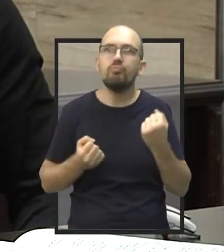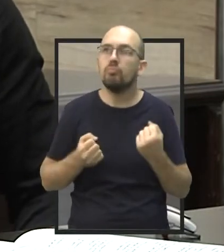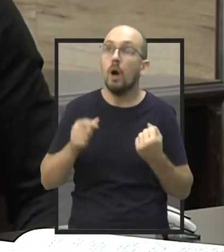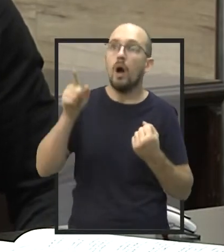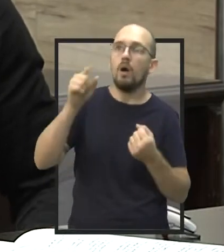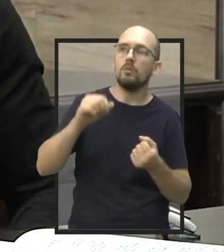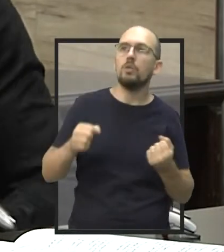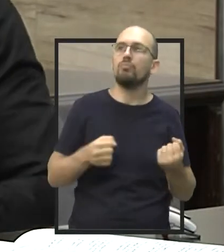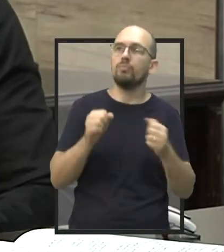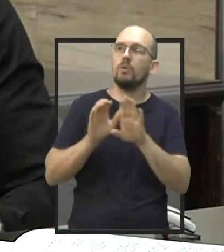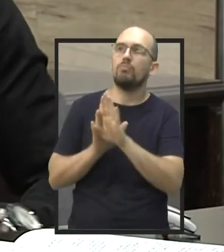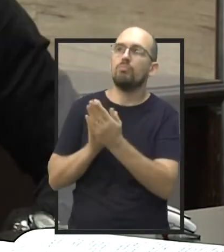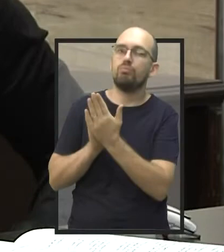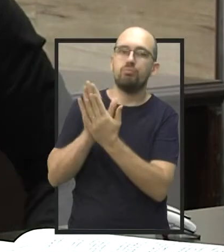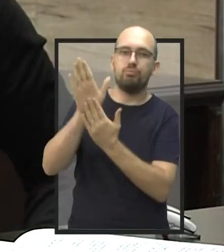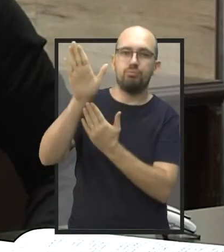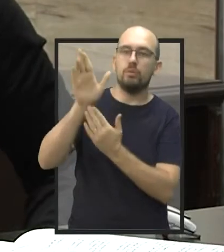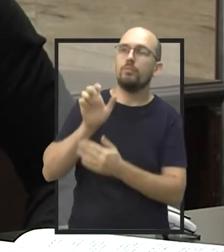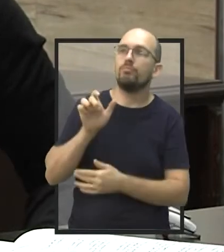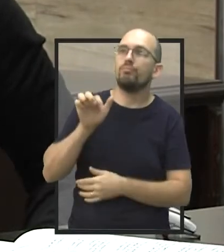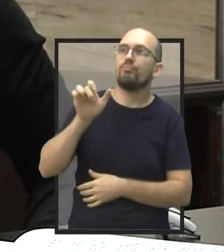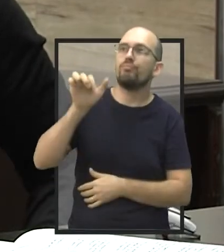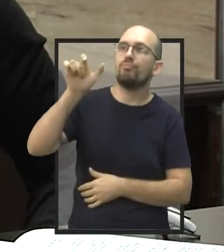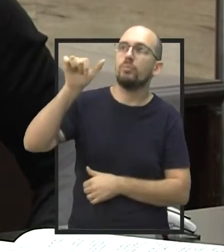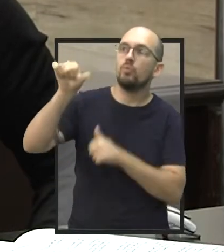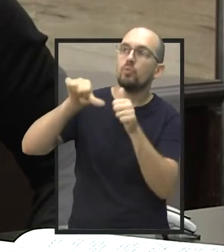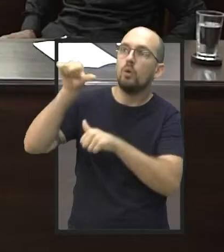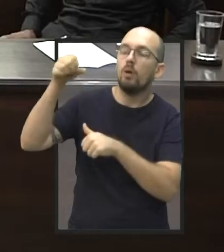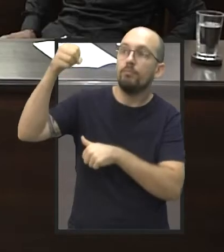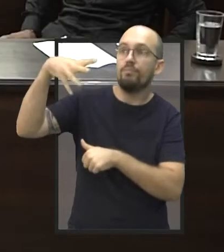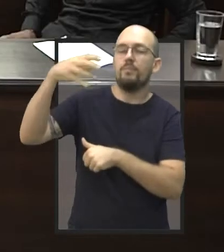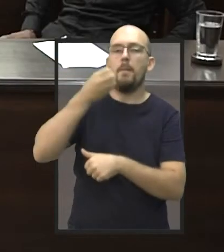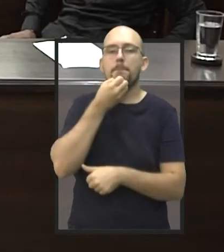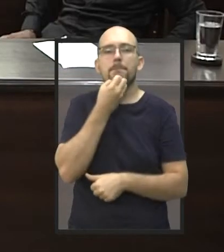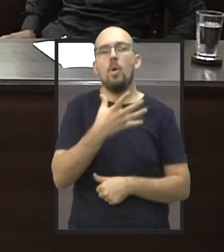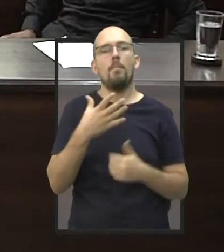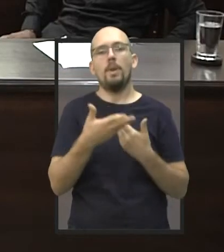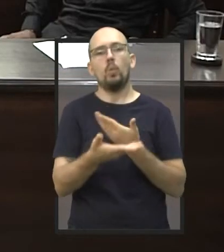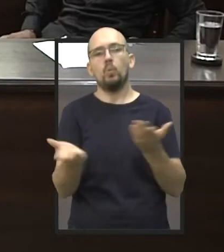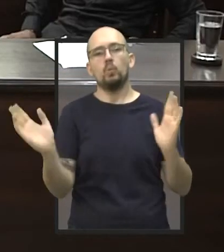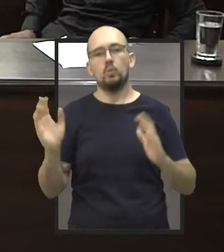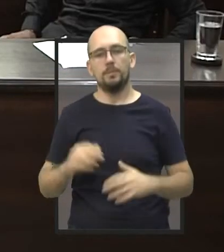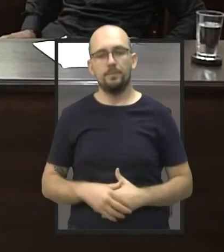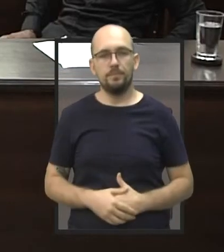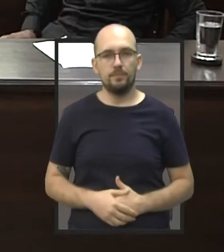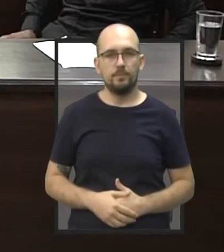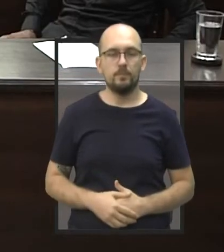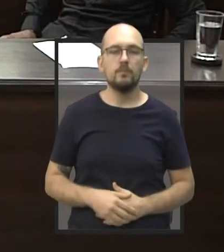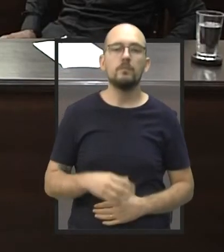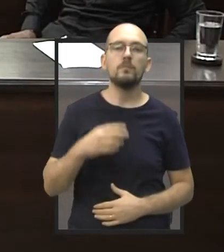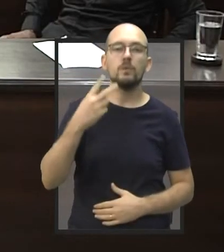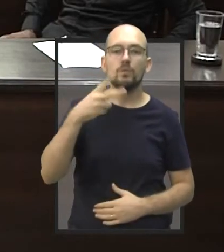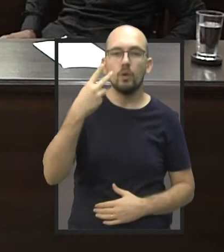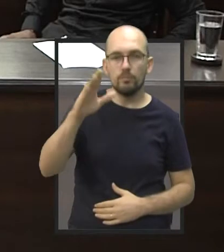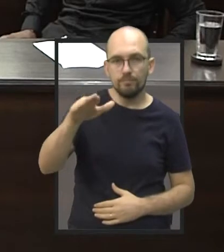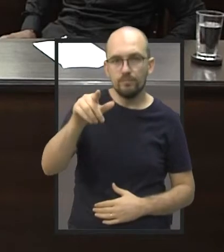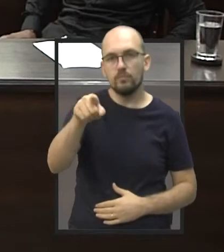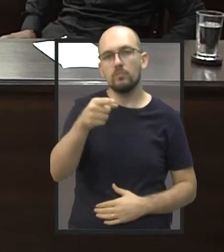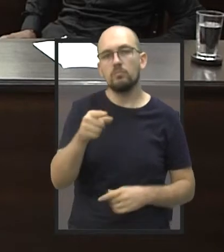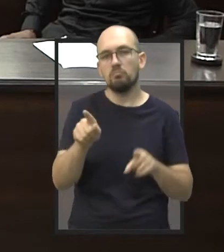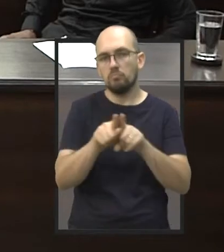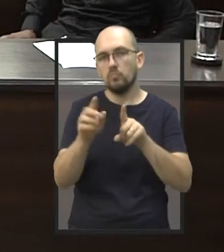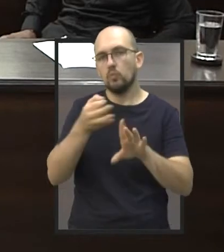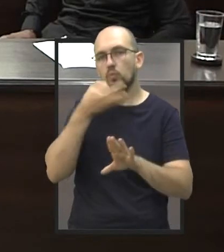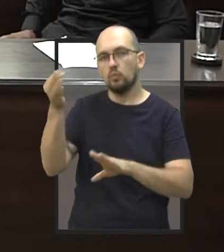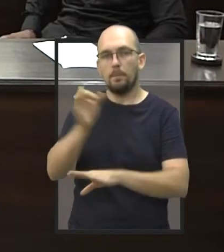queimada, parou, trocou, acendeu, fica bom para todo mundo. Vereador, o senhor sugeriu também ao prefeito municipal